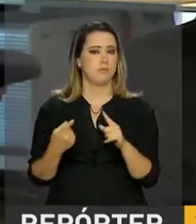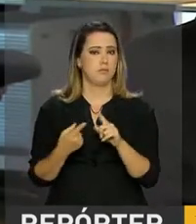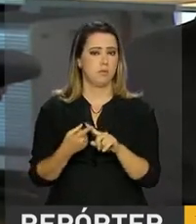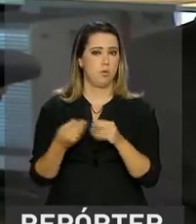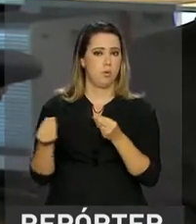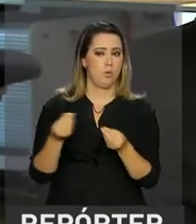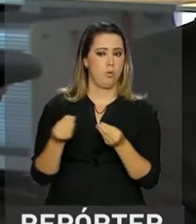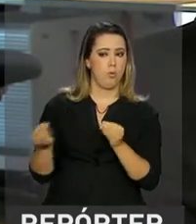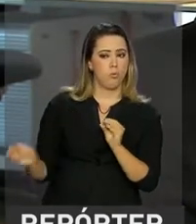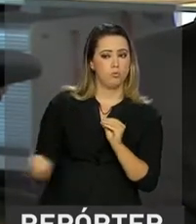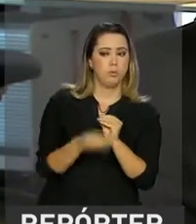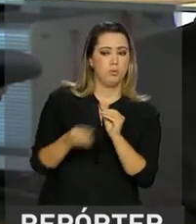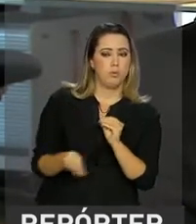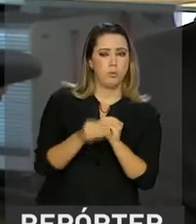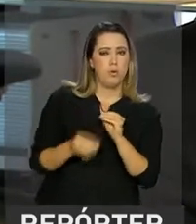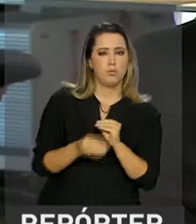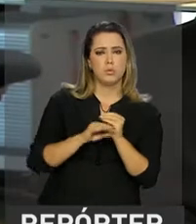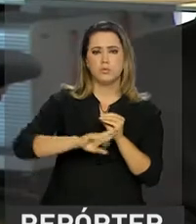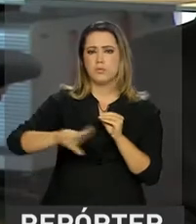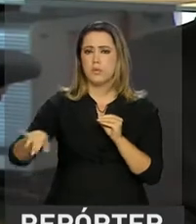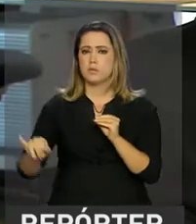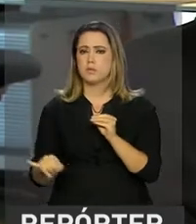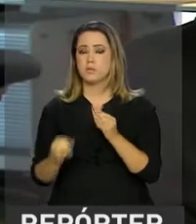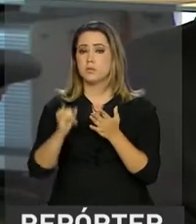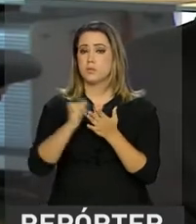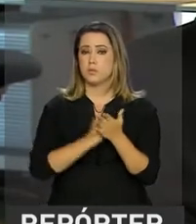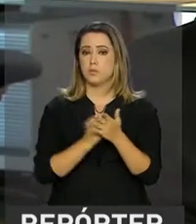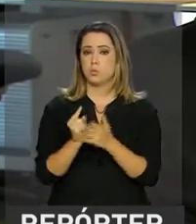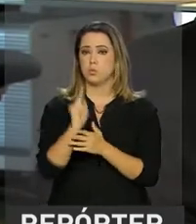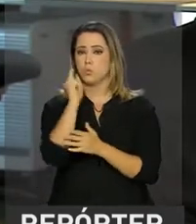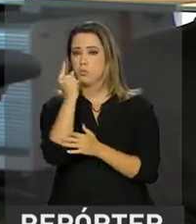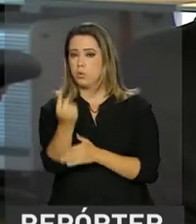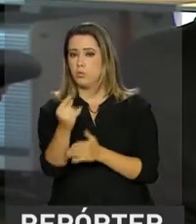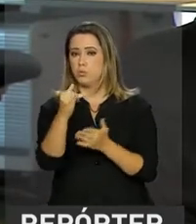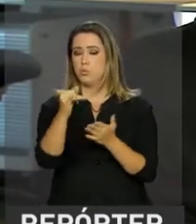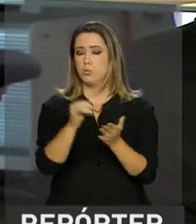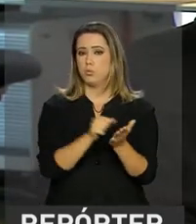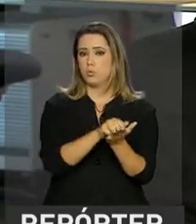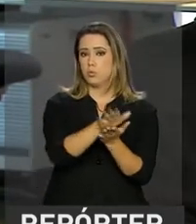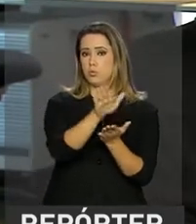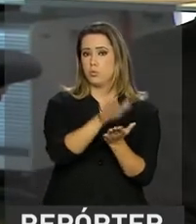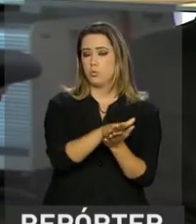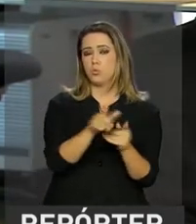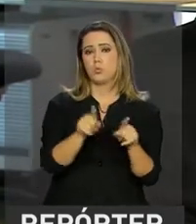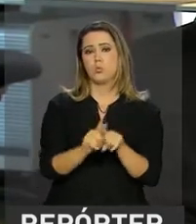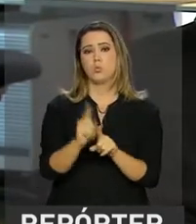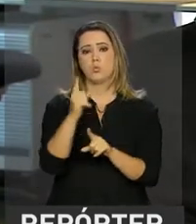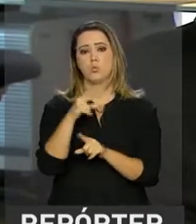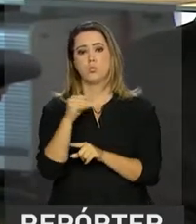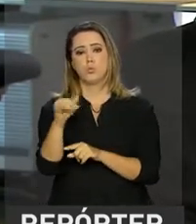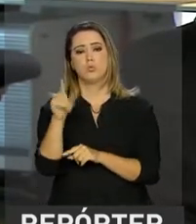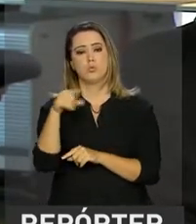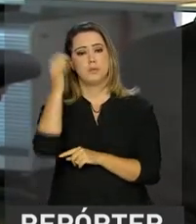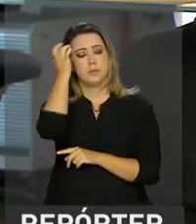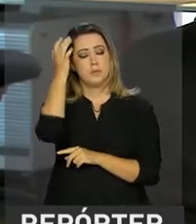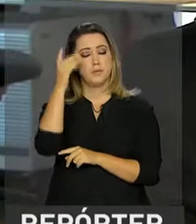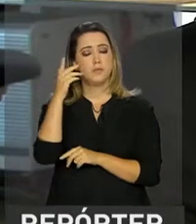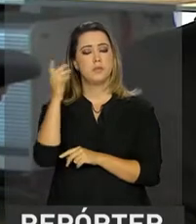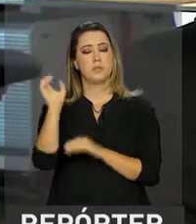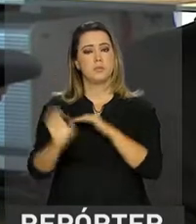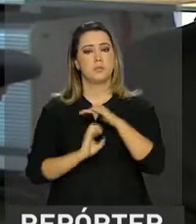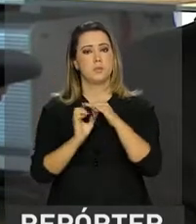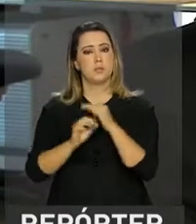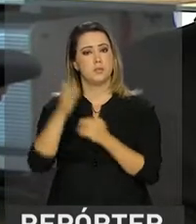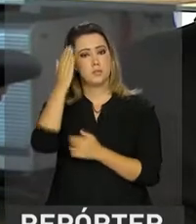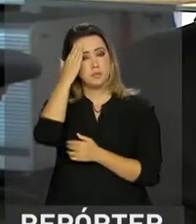agregam vários tributos com uma única guia é esse a guia de pagamento tem um vencimento único então facilita para o empresário que